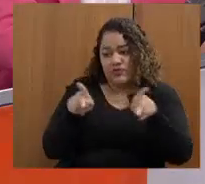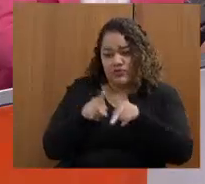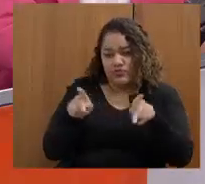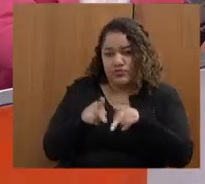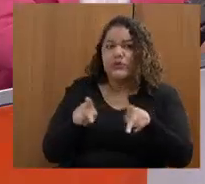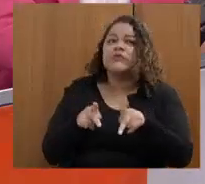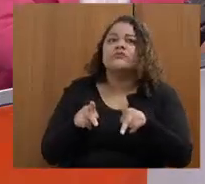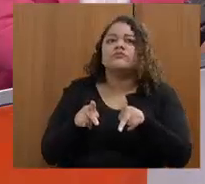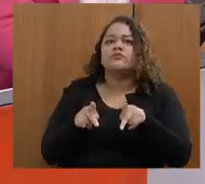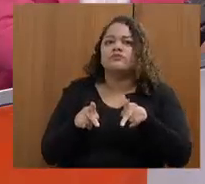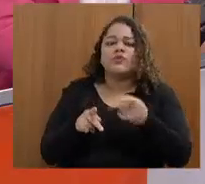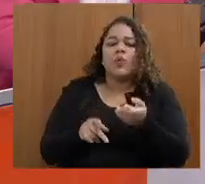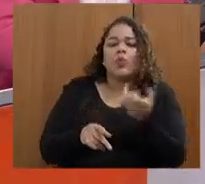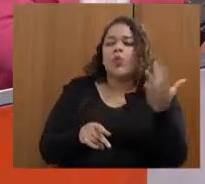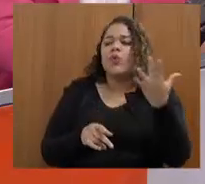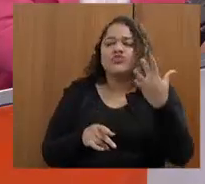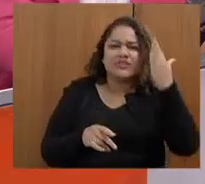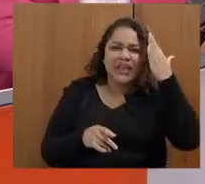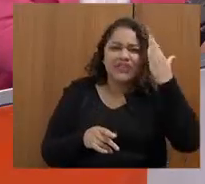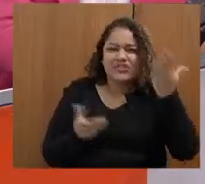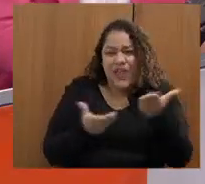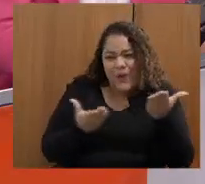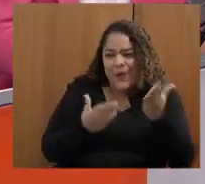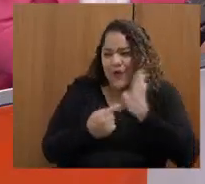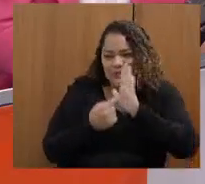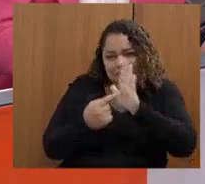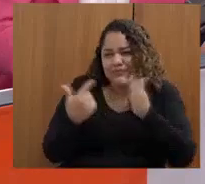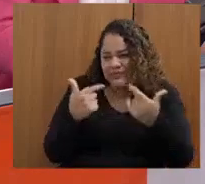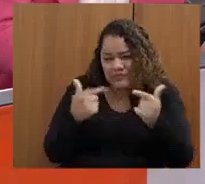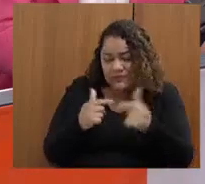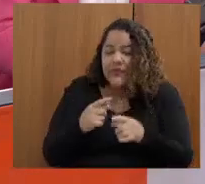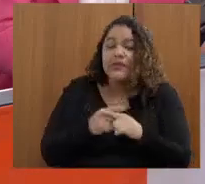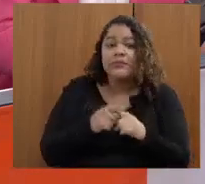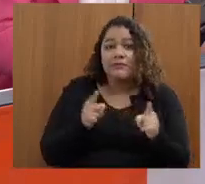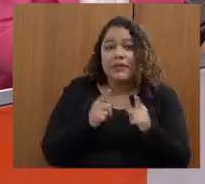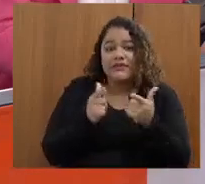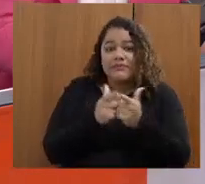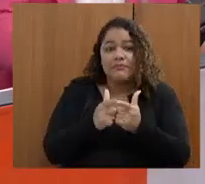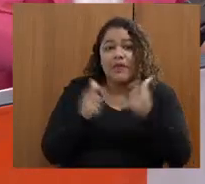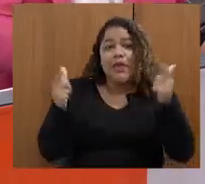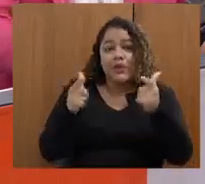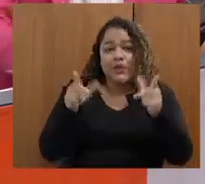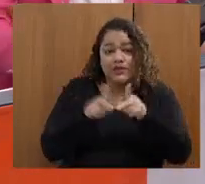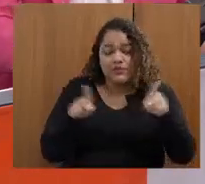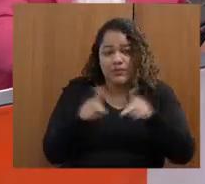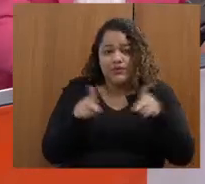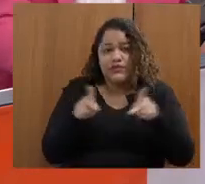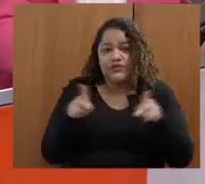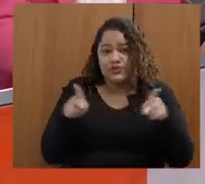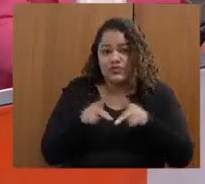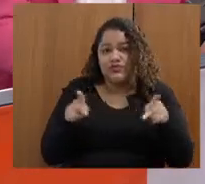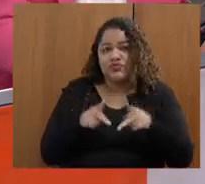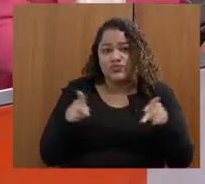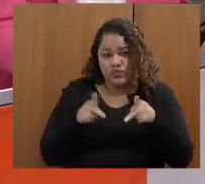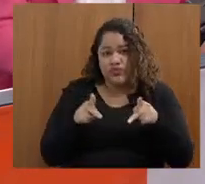tenho aqui o quantitativo fechado mas em sua grande maioria os os professores foram fizeram a sua